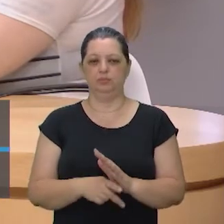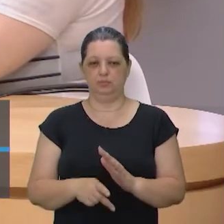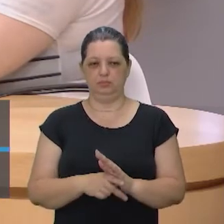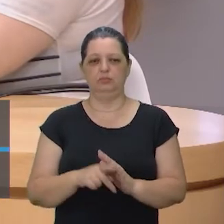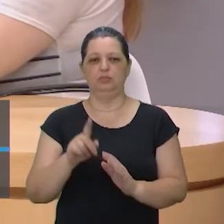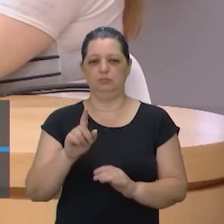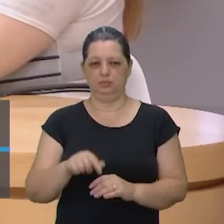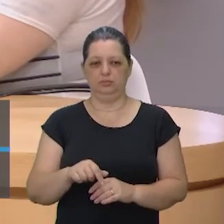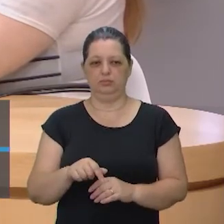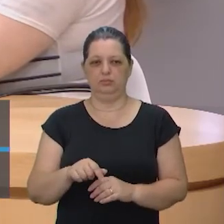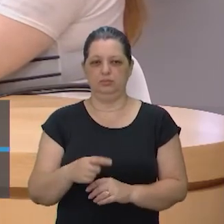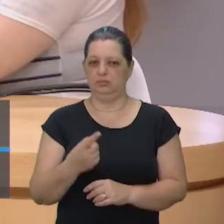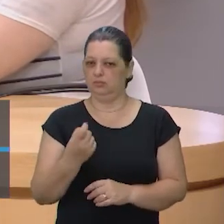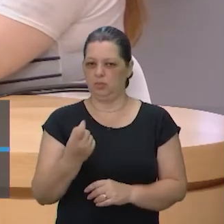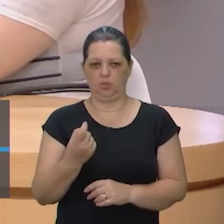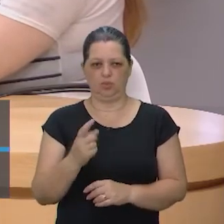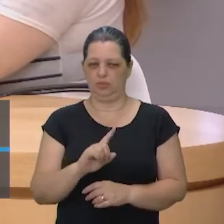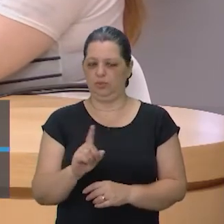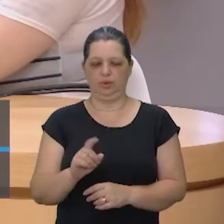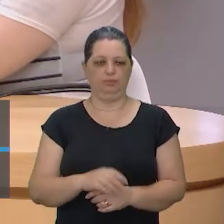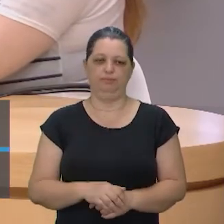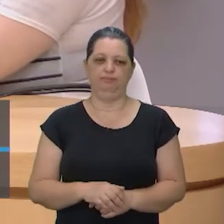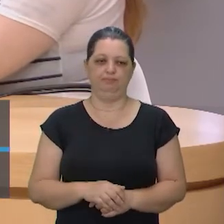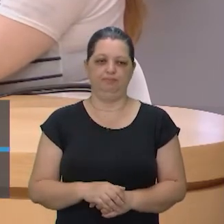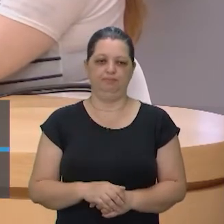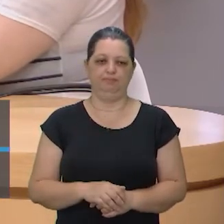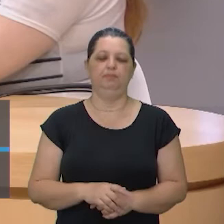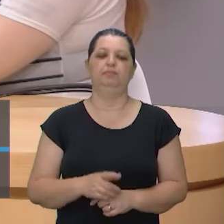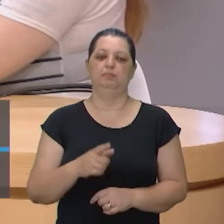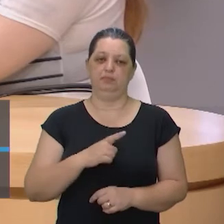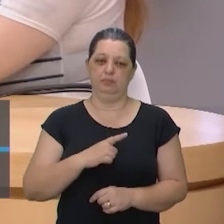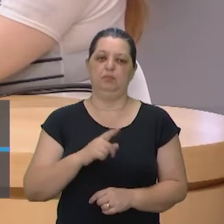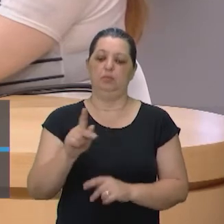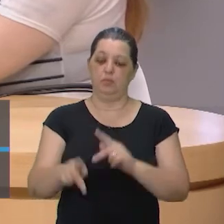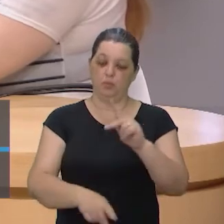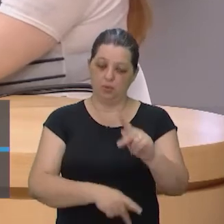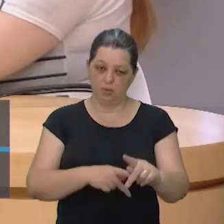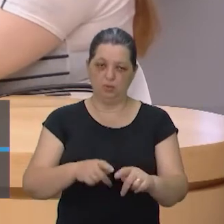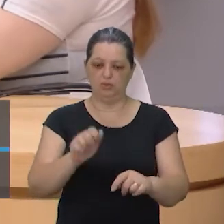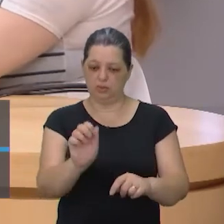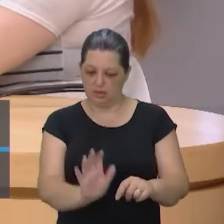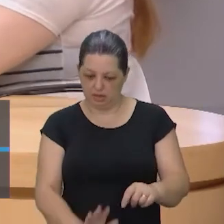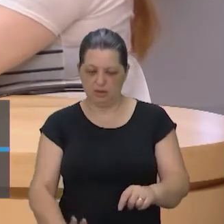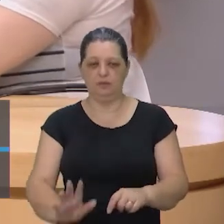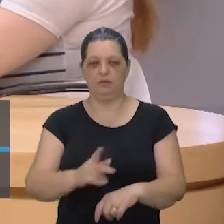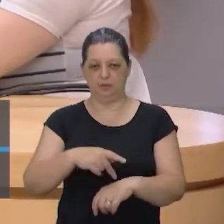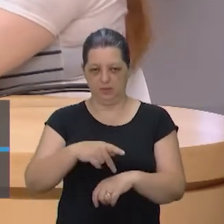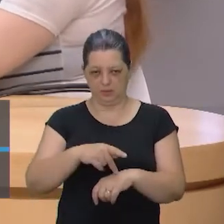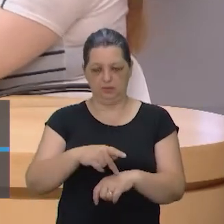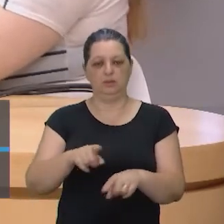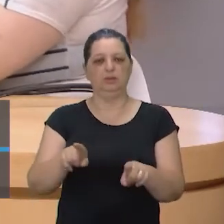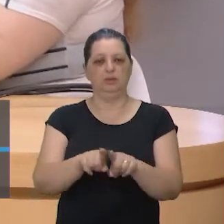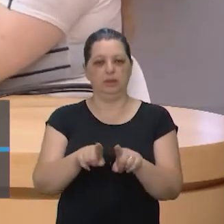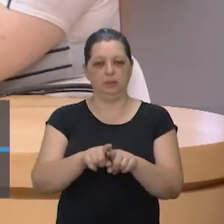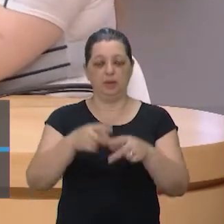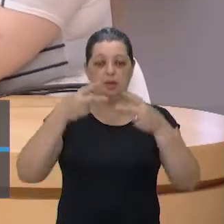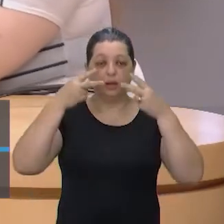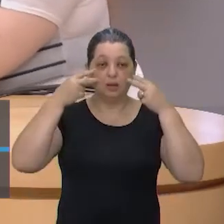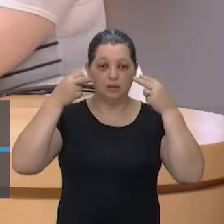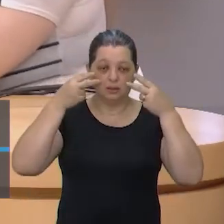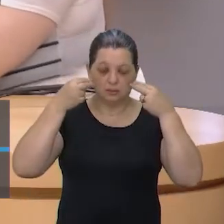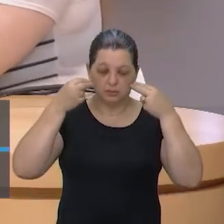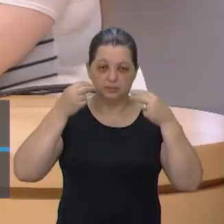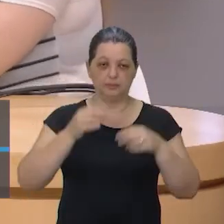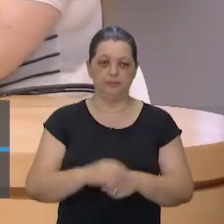Holocausto judeu não foi o único. Não foi o único. Temos a questão dos africanos aqui Exato. na América e temos a questão dos indígenas. Certamente.